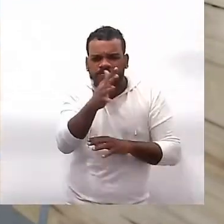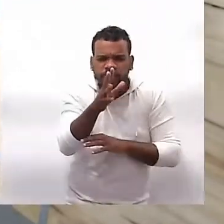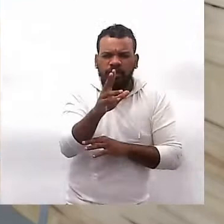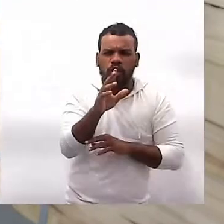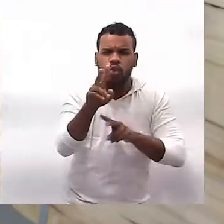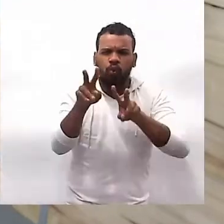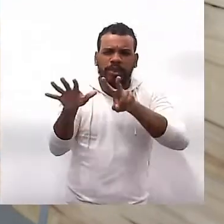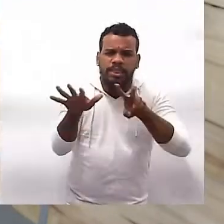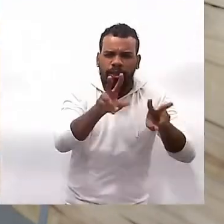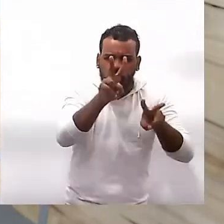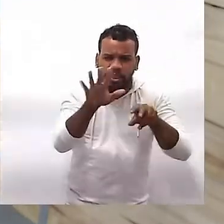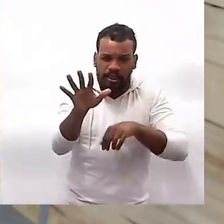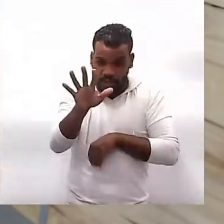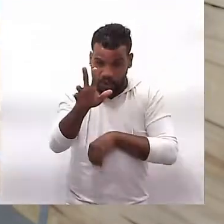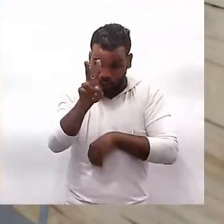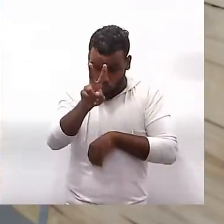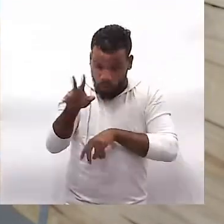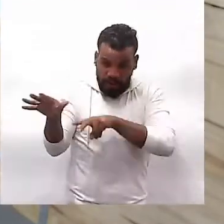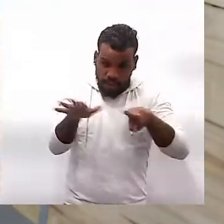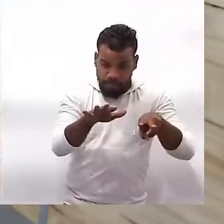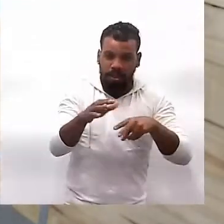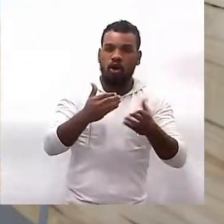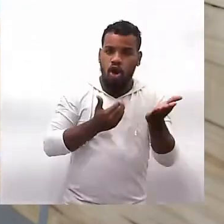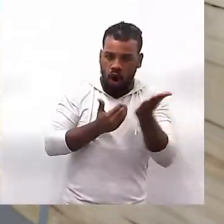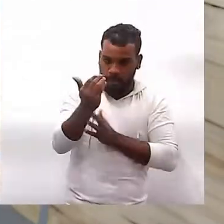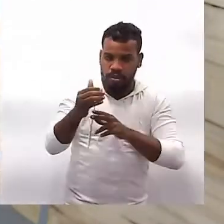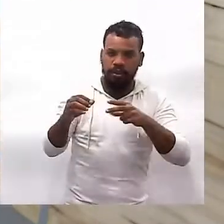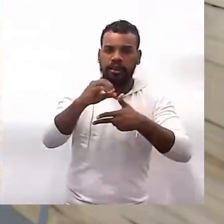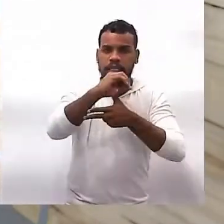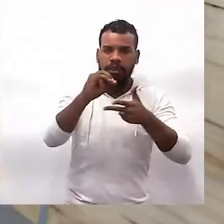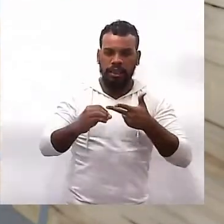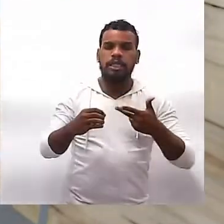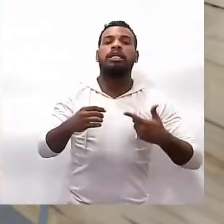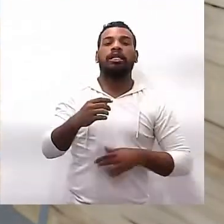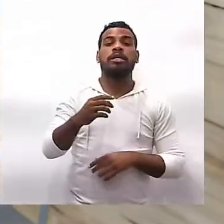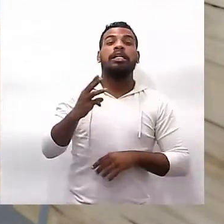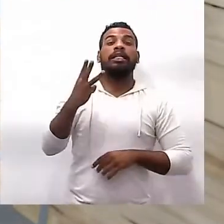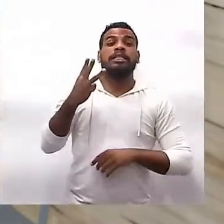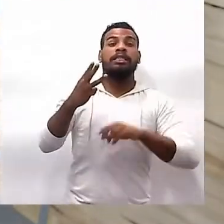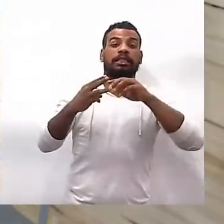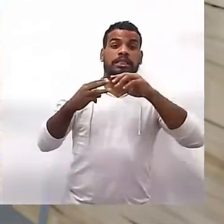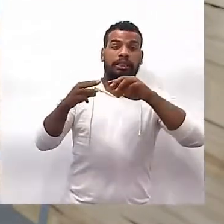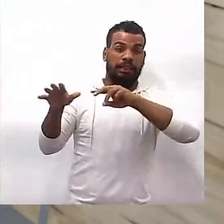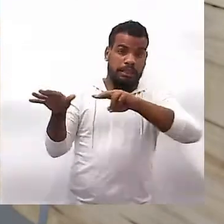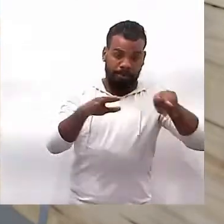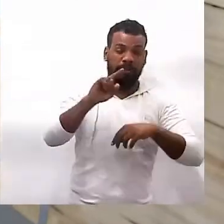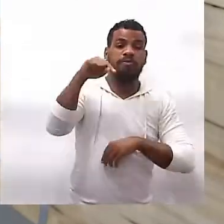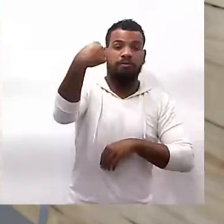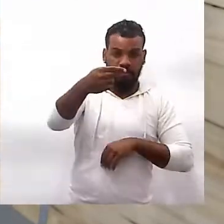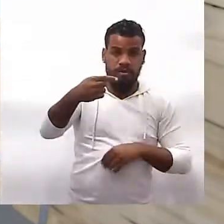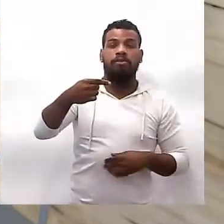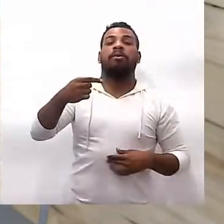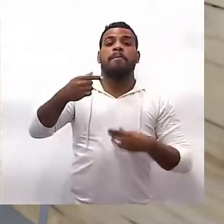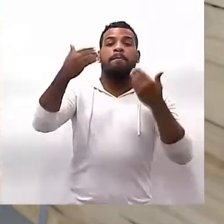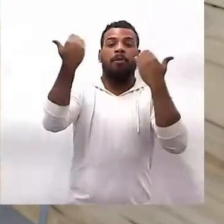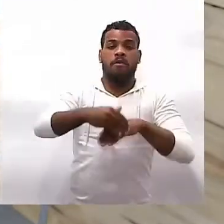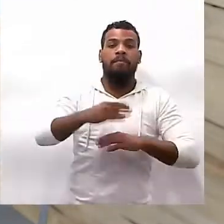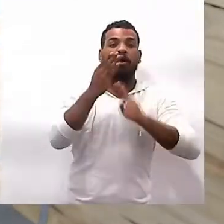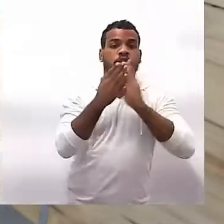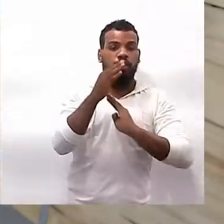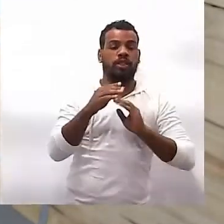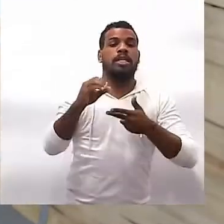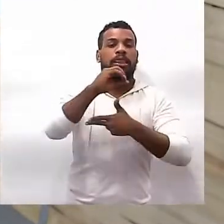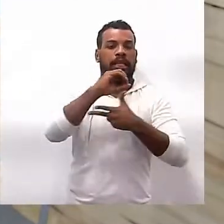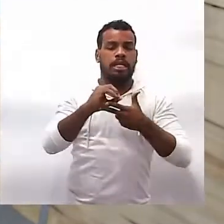2 semanas vocês começam a maratona do Enem. Daqui a 3 semanas vocês têm prova de natureza, vocês têm prova de biologia no Enem. E